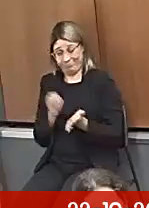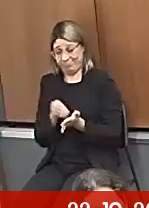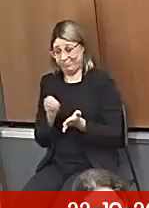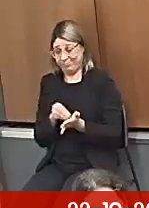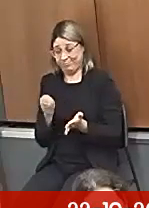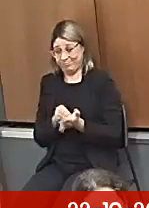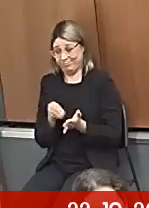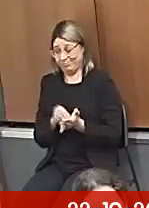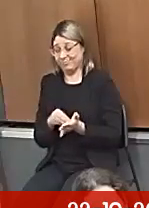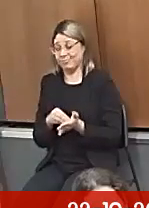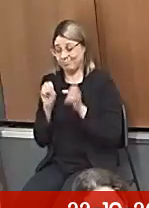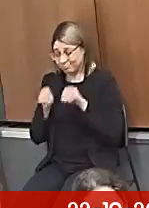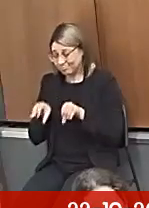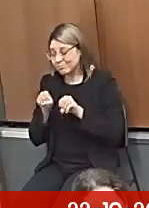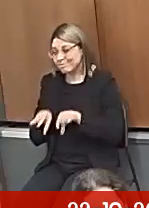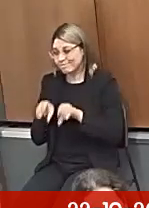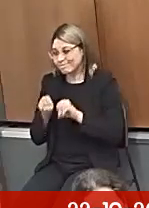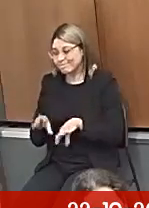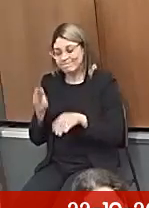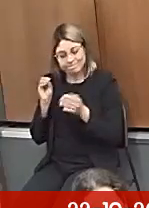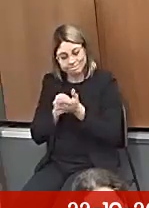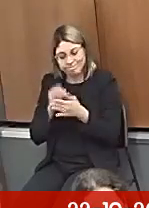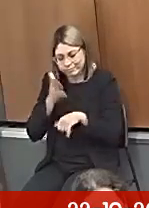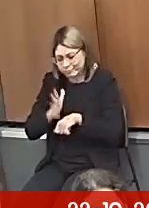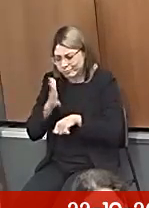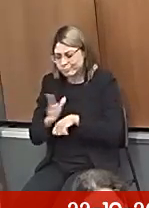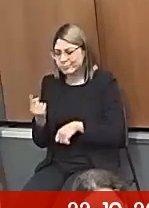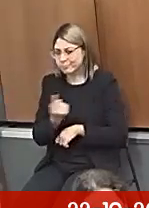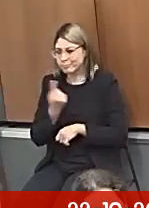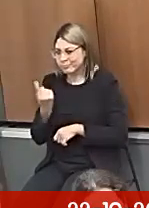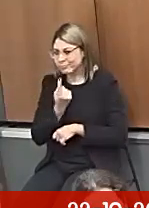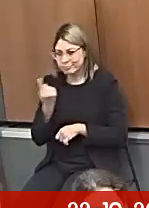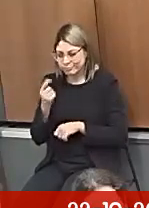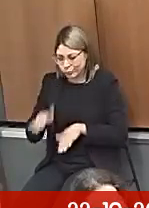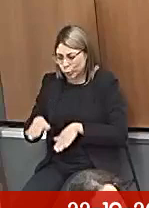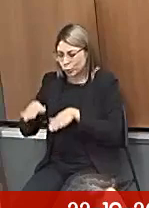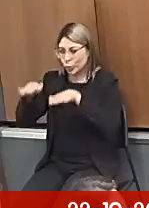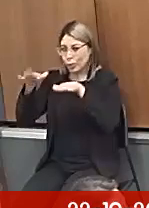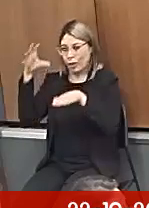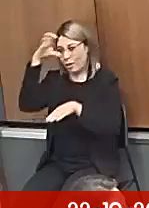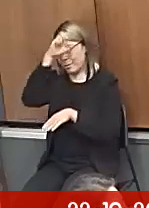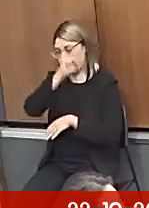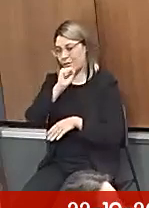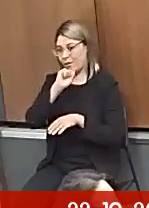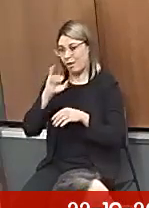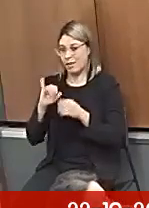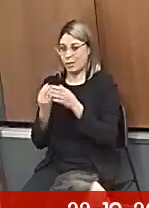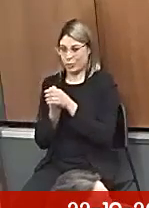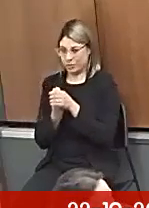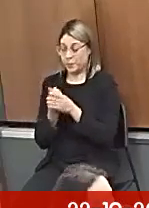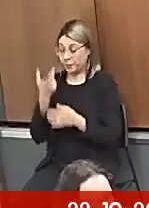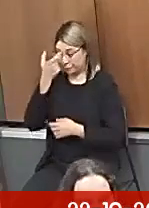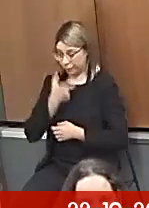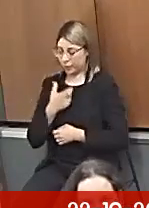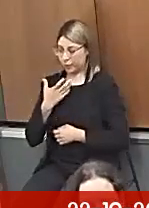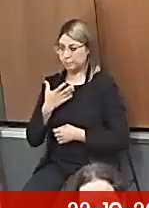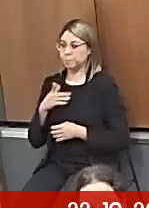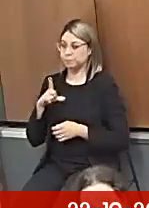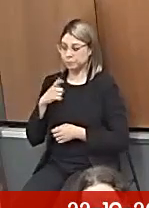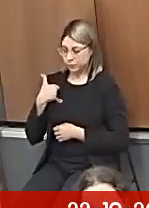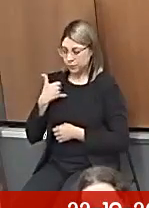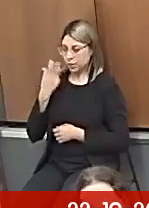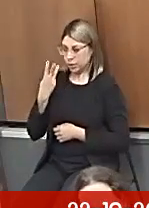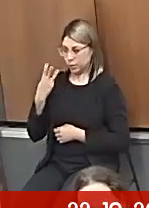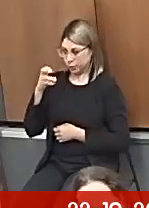fomos capacitados, nós não fomos treinados, nós não fomos criados com base na inclusão. Eu sou uma pessoa que hoje tem